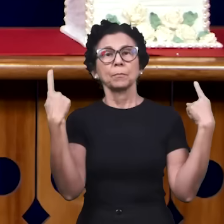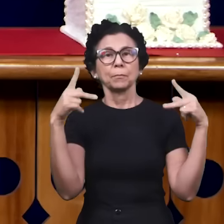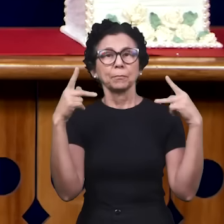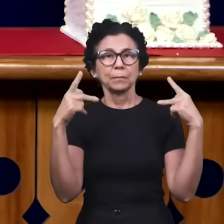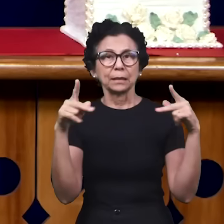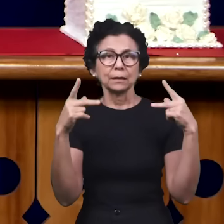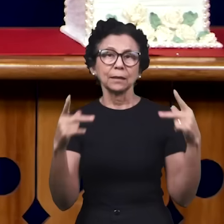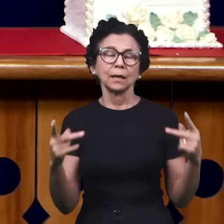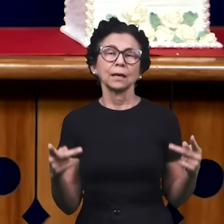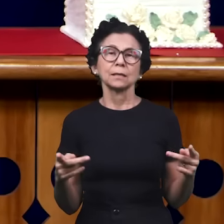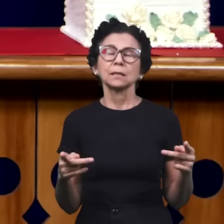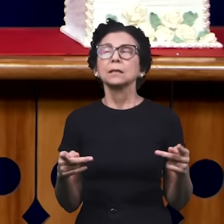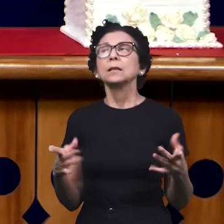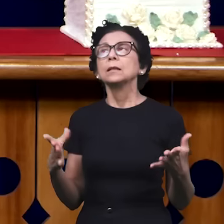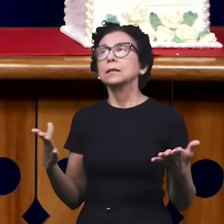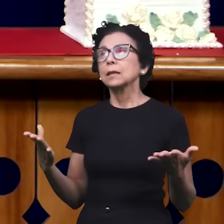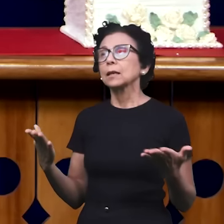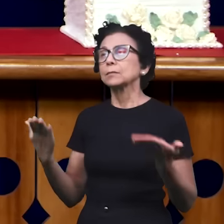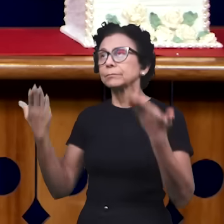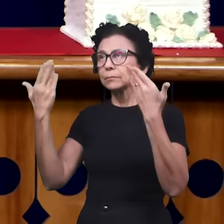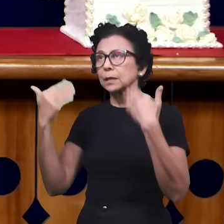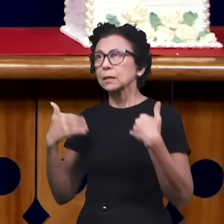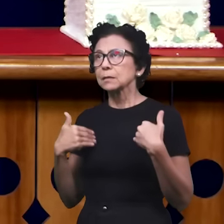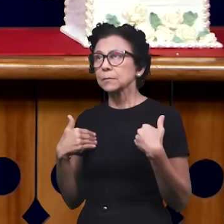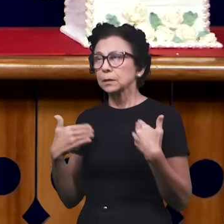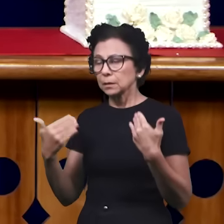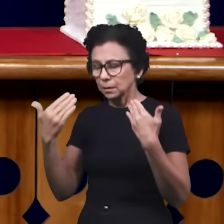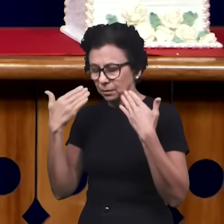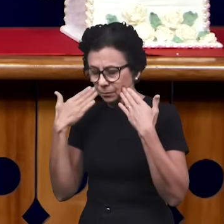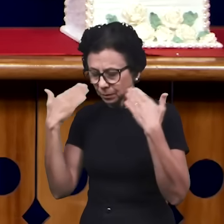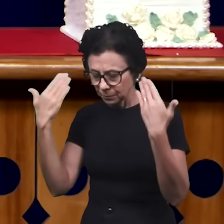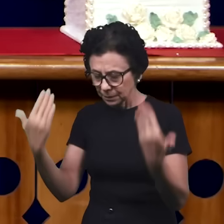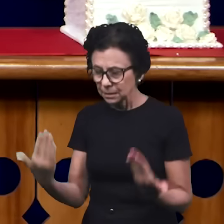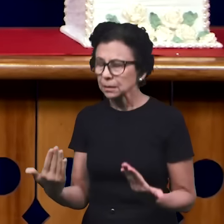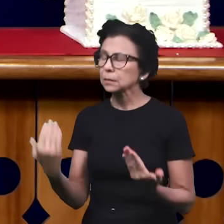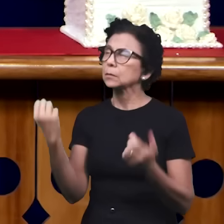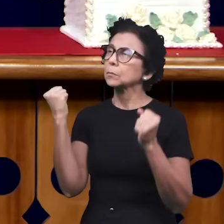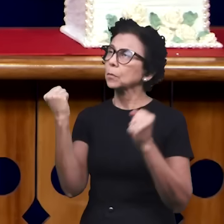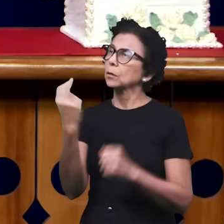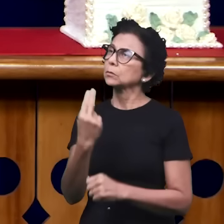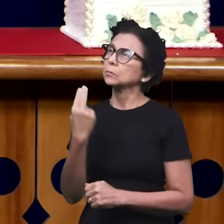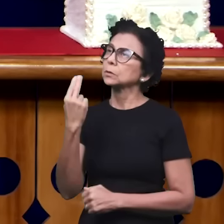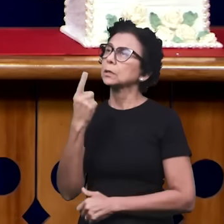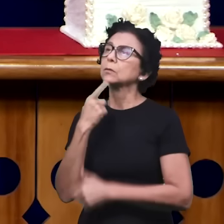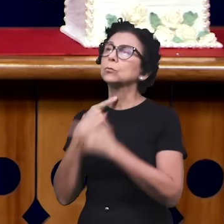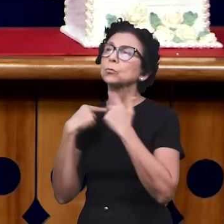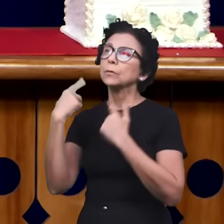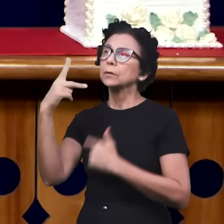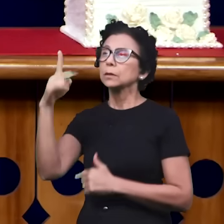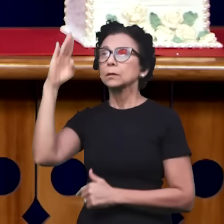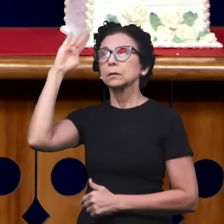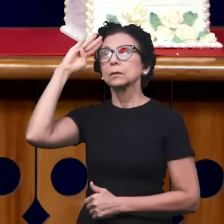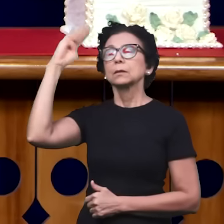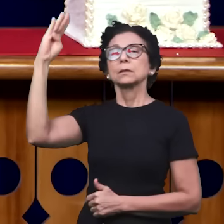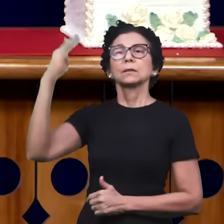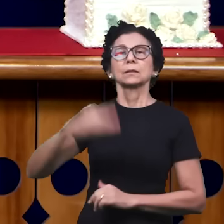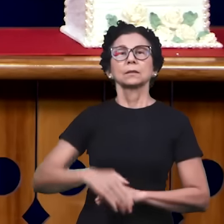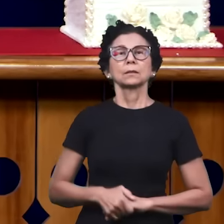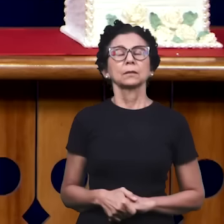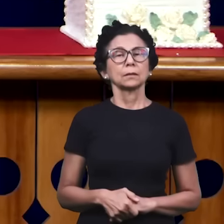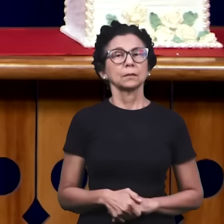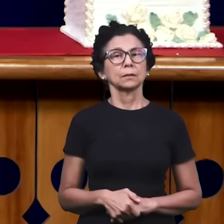Senhor fazer isso. Você, Senhor, eis-me aqui, eu quero ser usado como o Senhor deseja. Nós temos que estar em